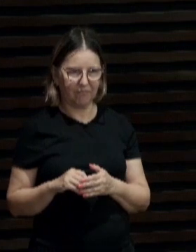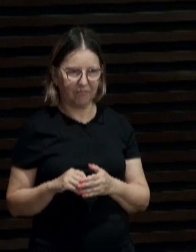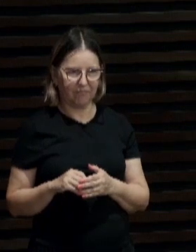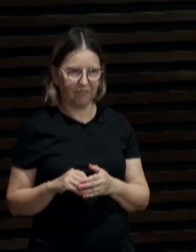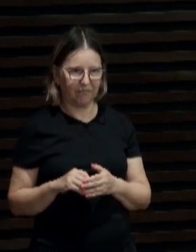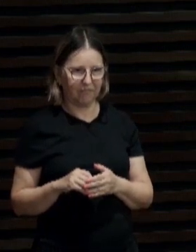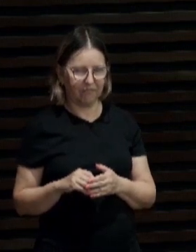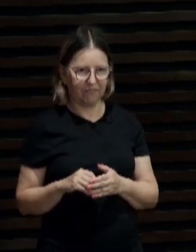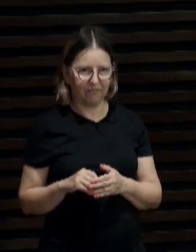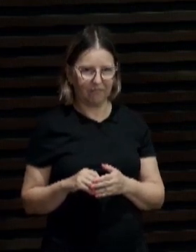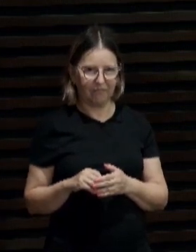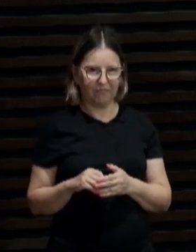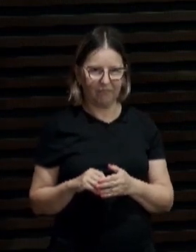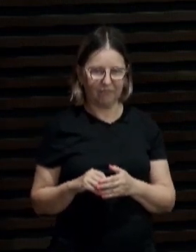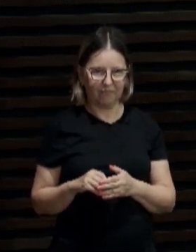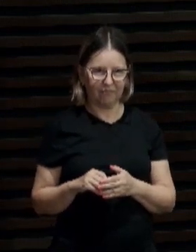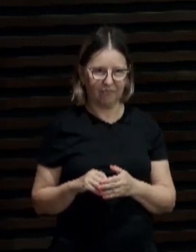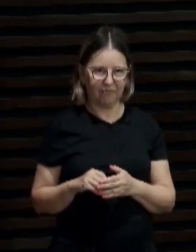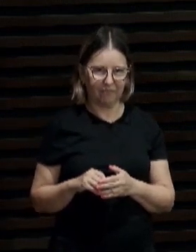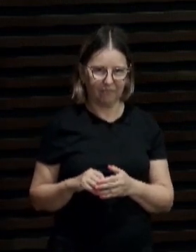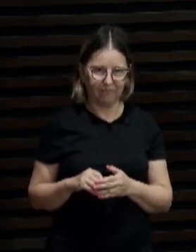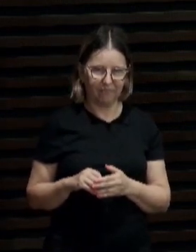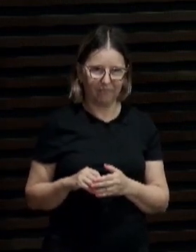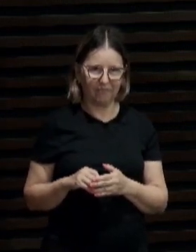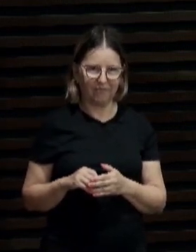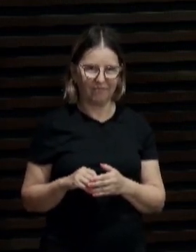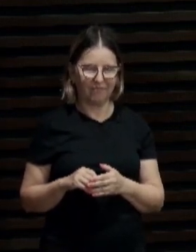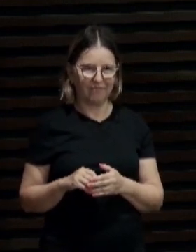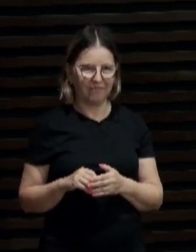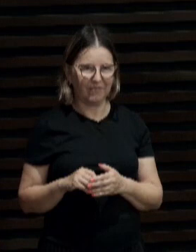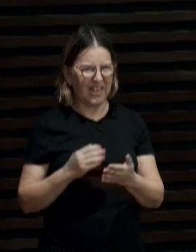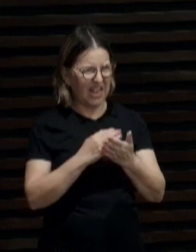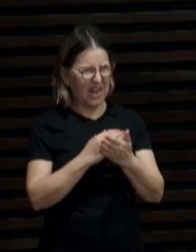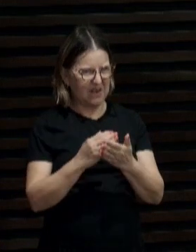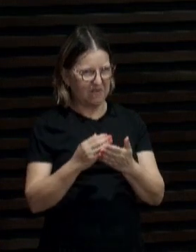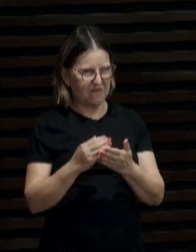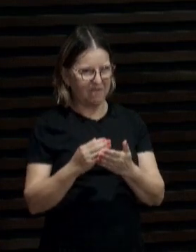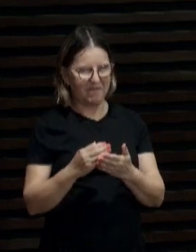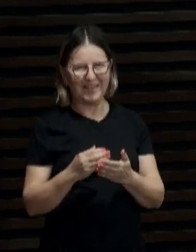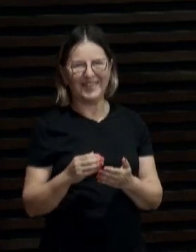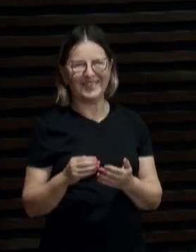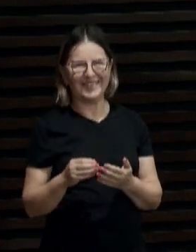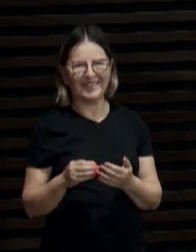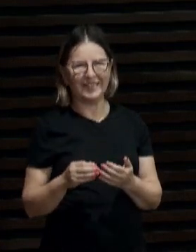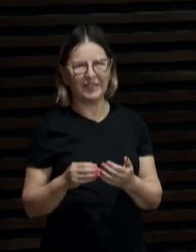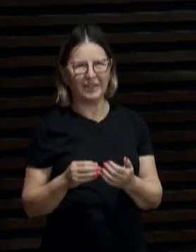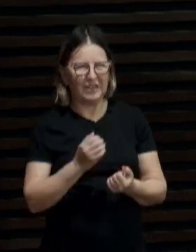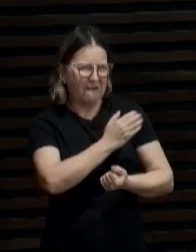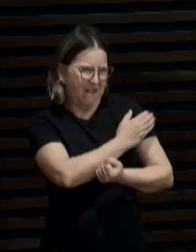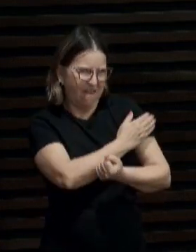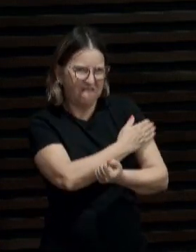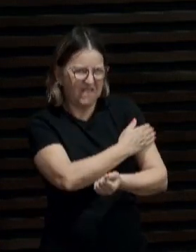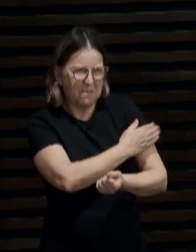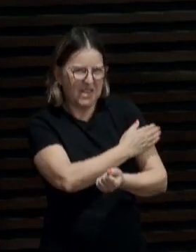A raiz do moderno feminismo, ela encontra na cidade de Éfeso as suas bases de